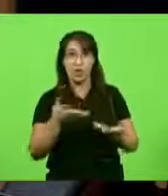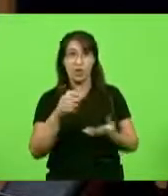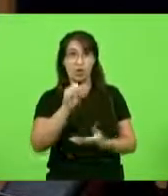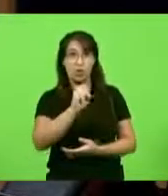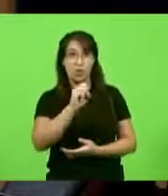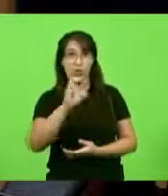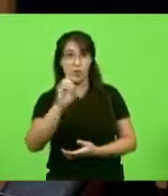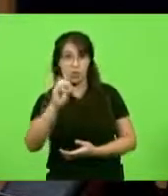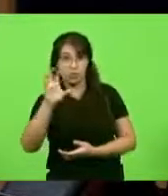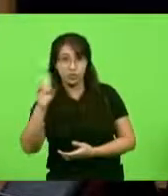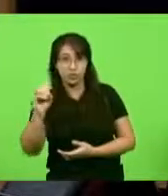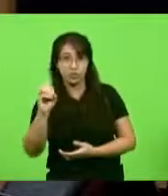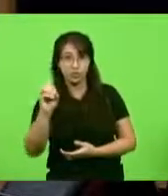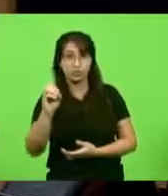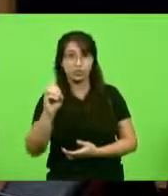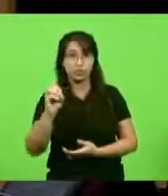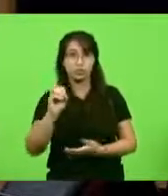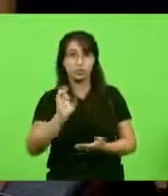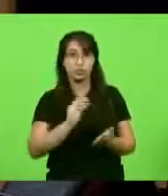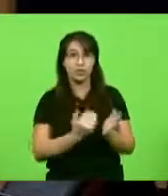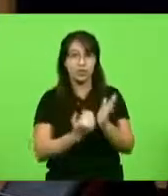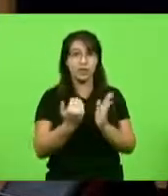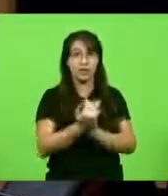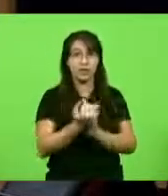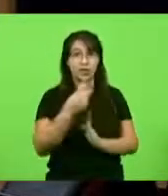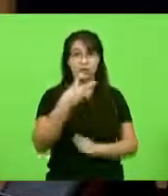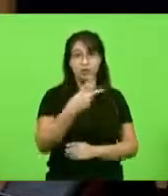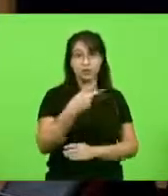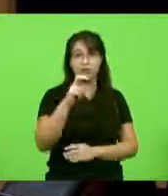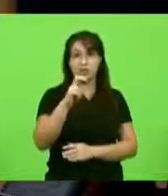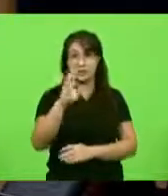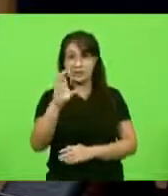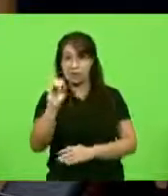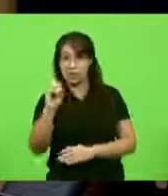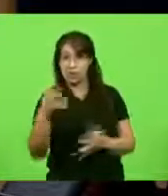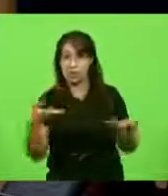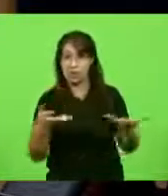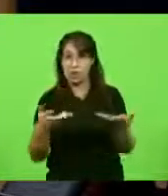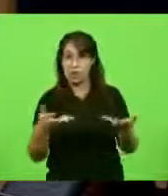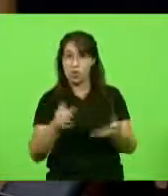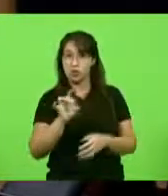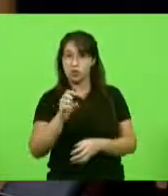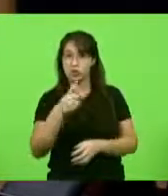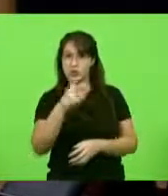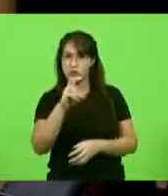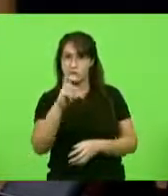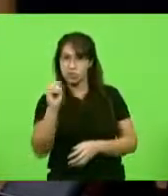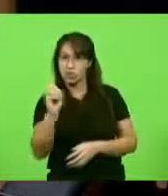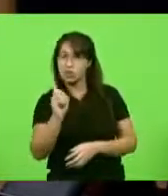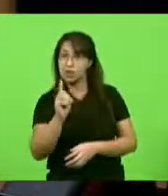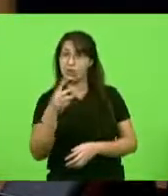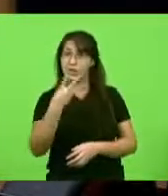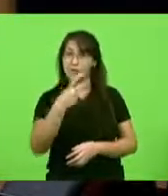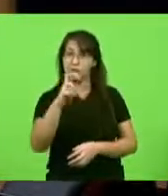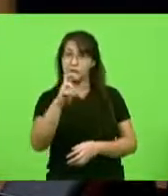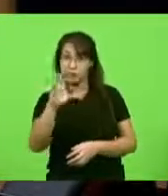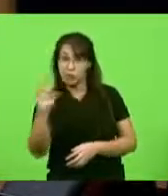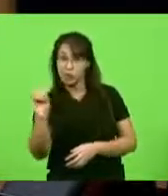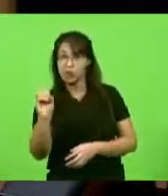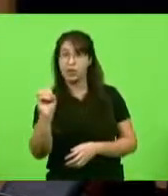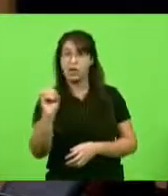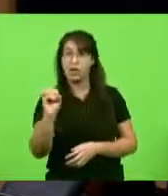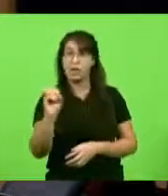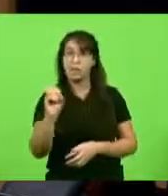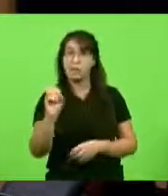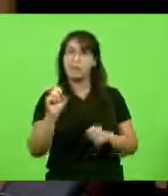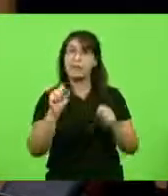800. Vou adiantar 250 só esse ano, não é mais só 250, é 350. E mesmo com a